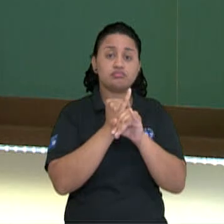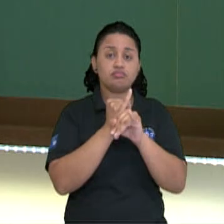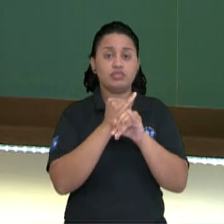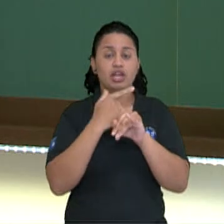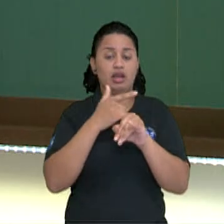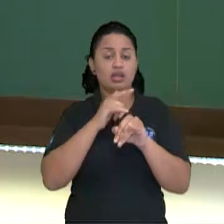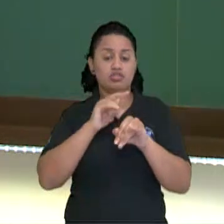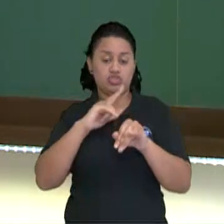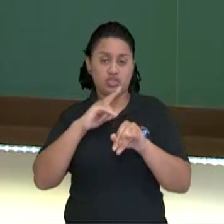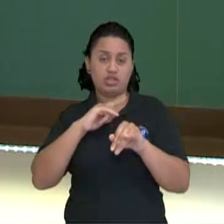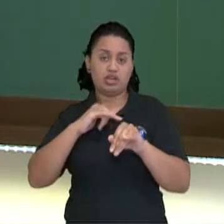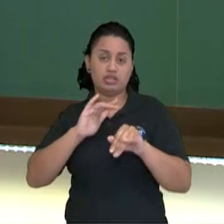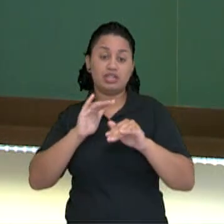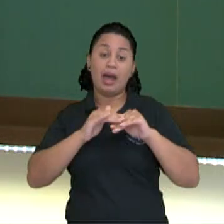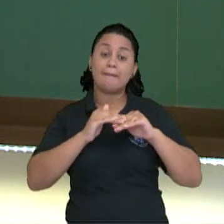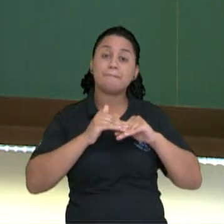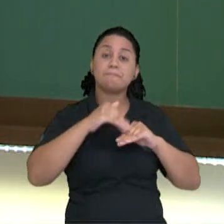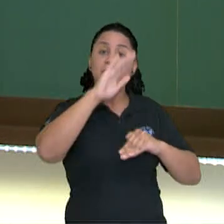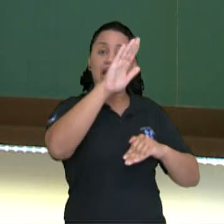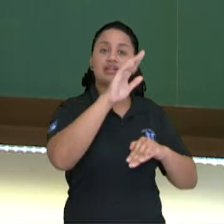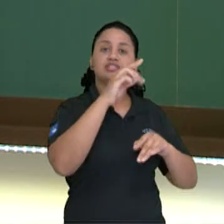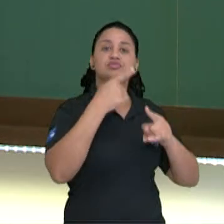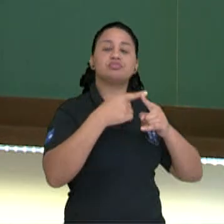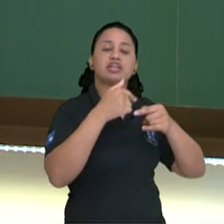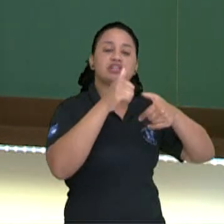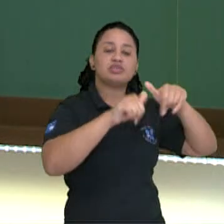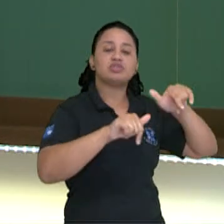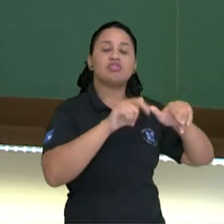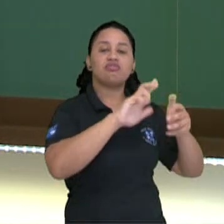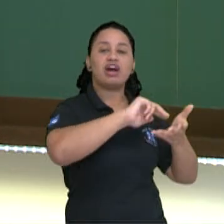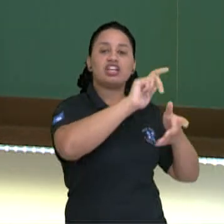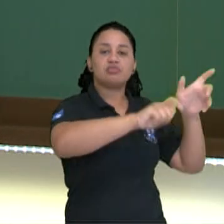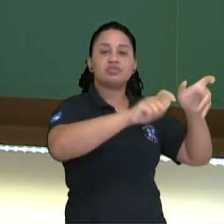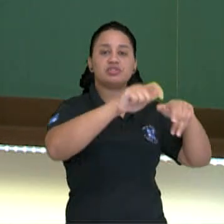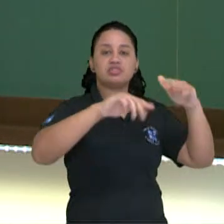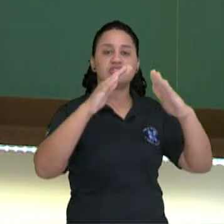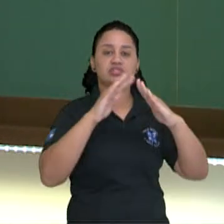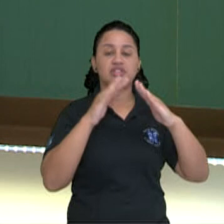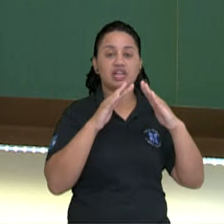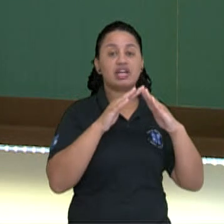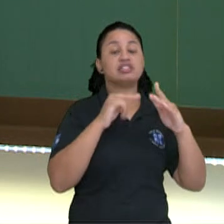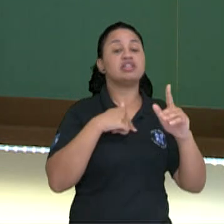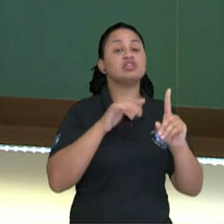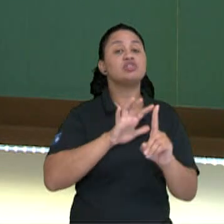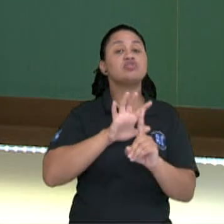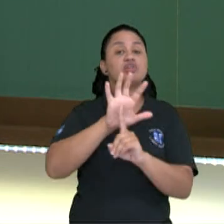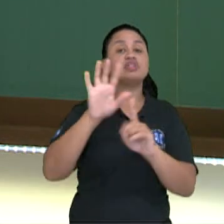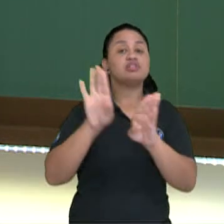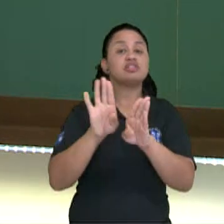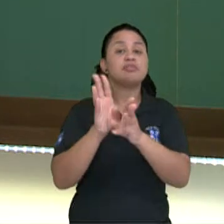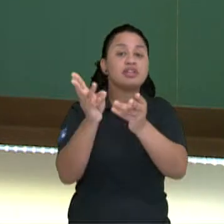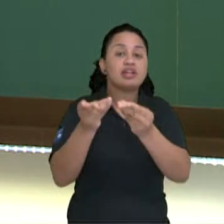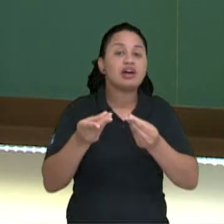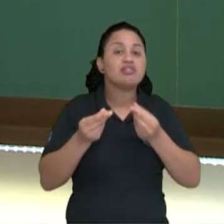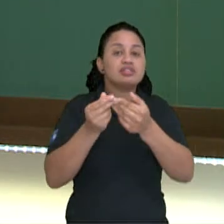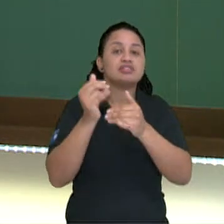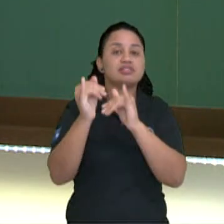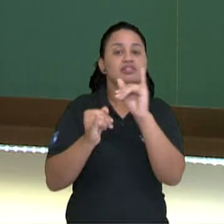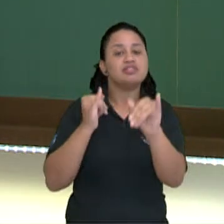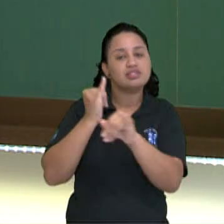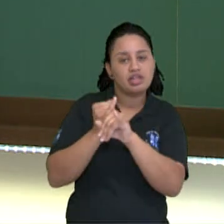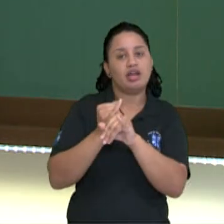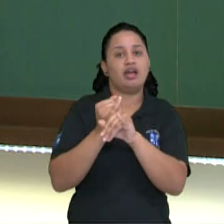internet, isso aumentou muito rapidamente e interferiu então na qualidade dessa